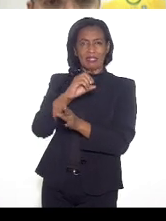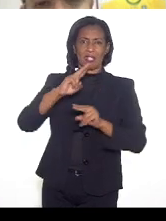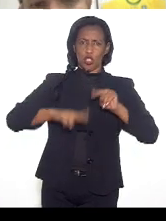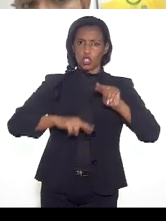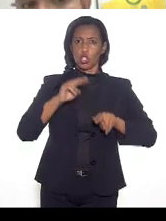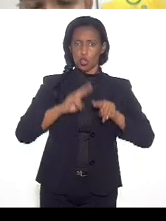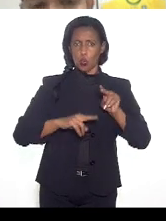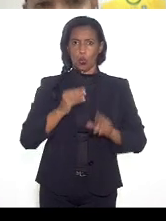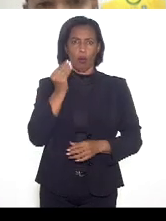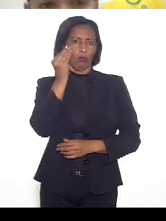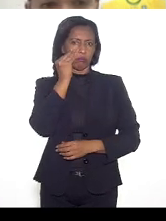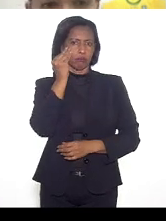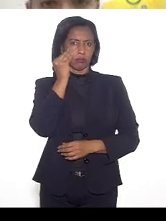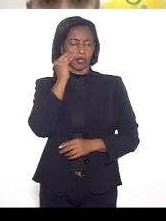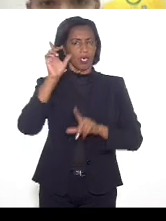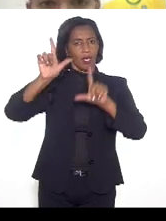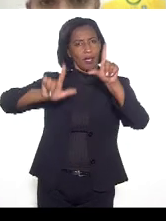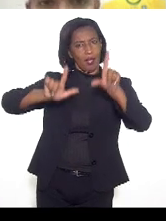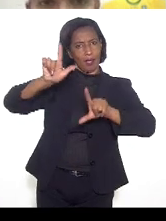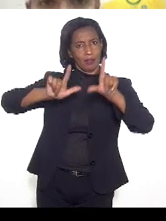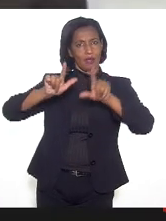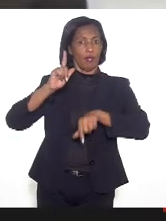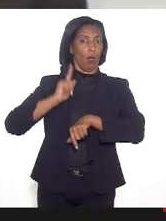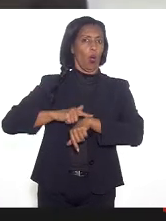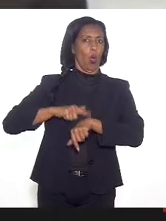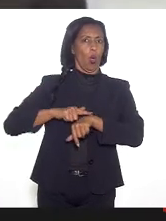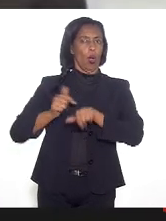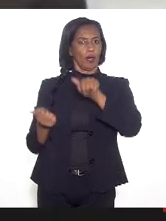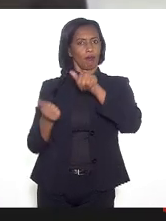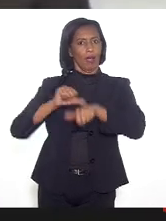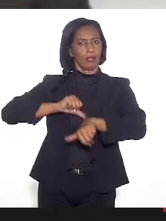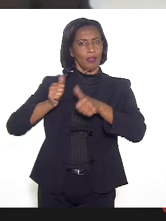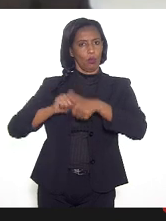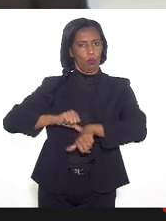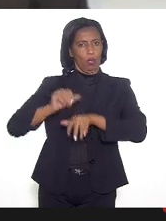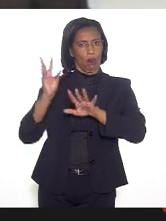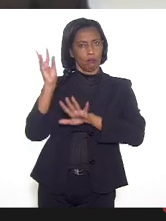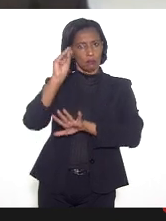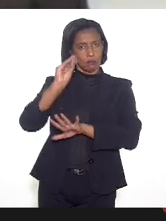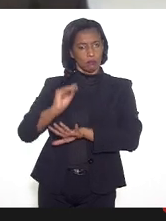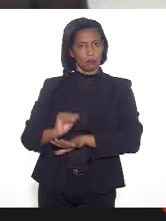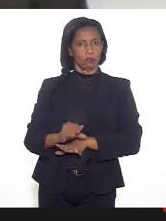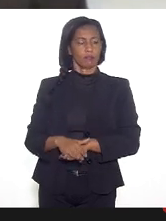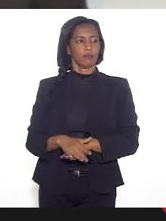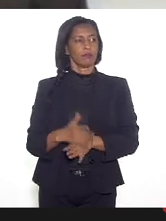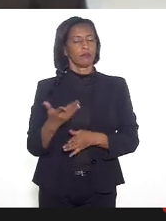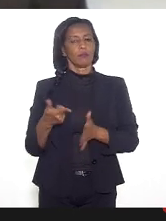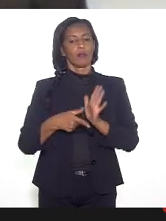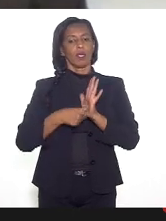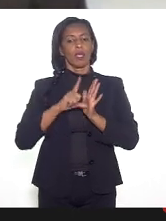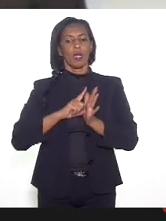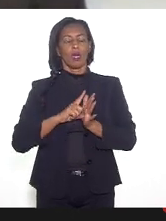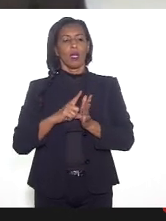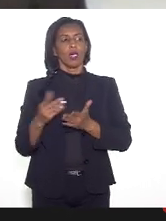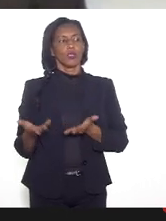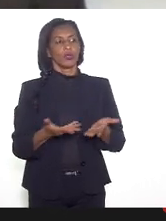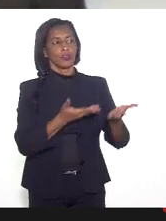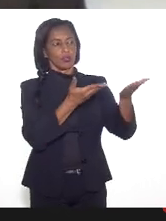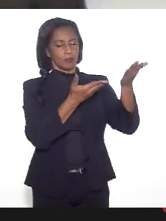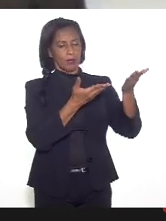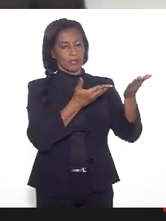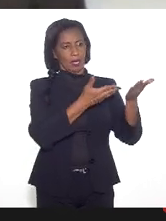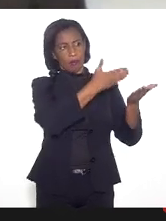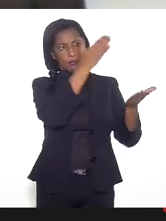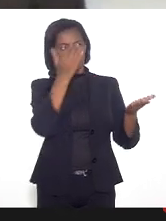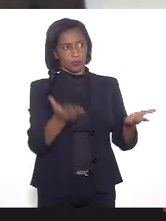junho e tentar aqui as medidas com a TV Alerj de horário, de adequação de horário. Antes de passar a palavra aqui para o Evandro e para os